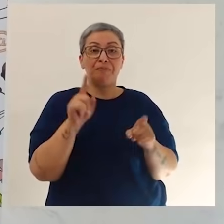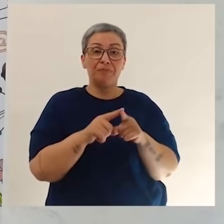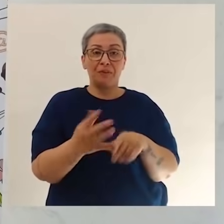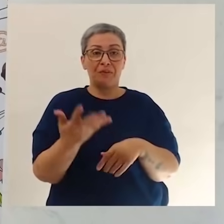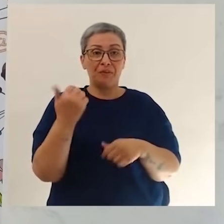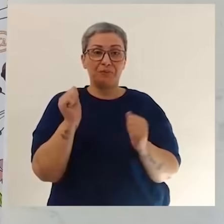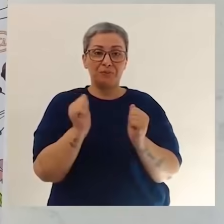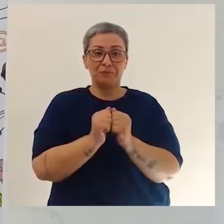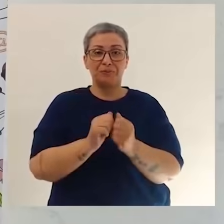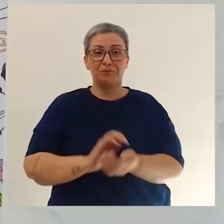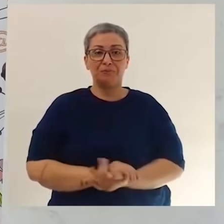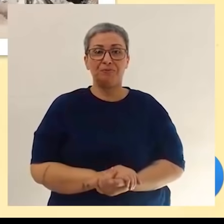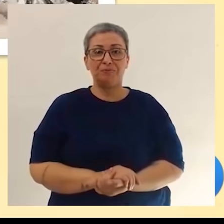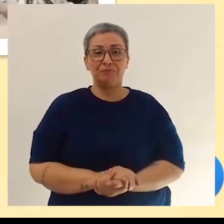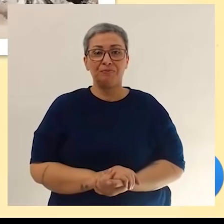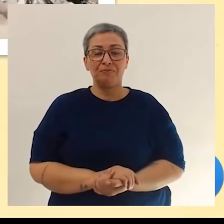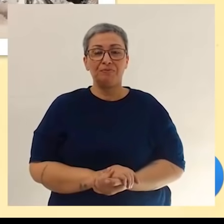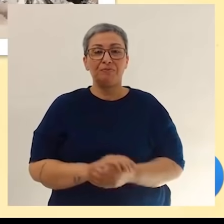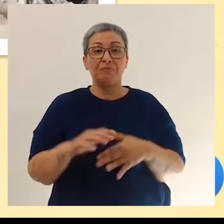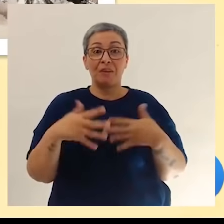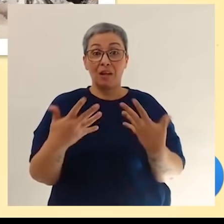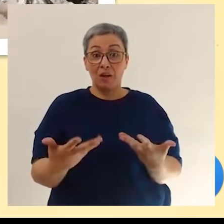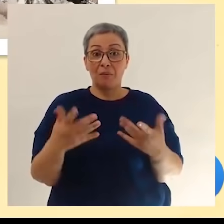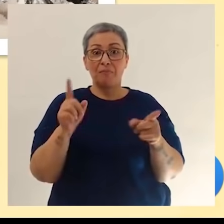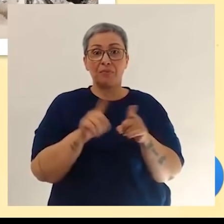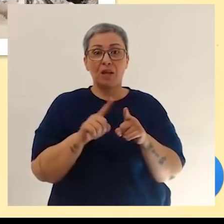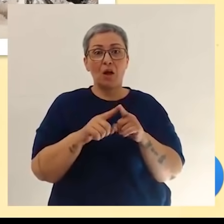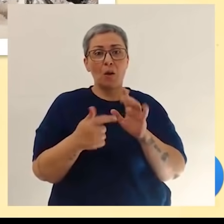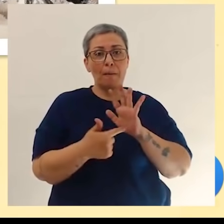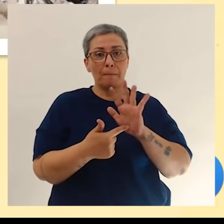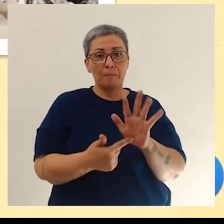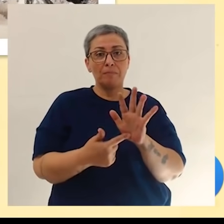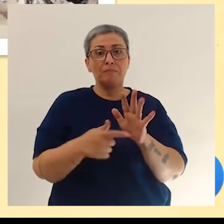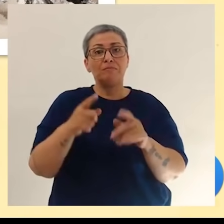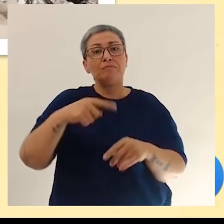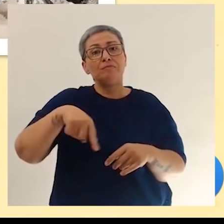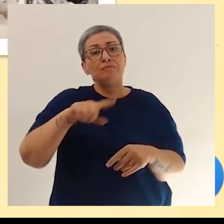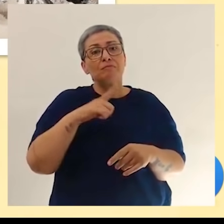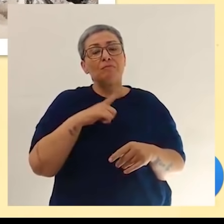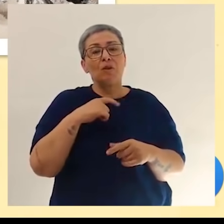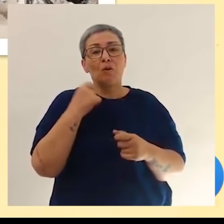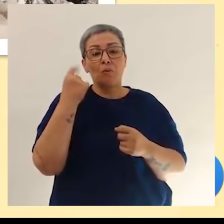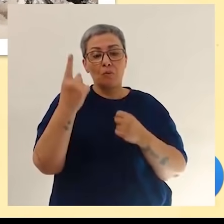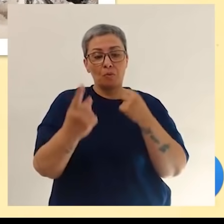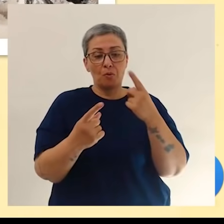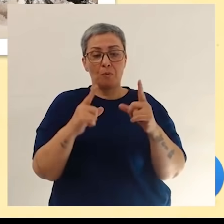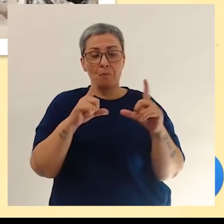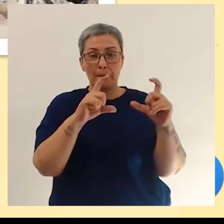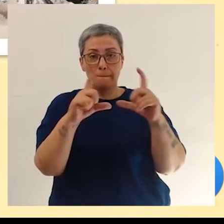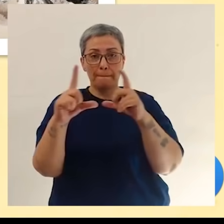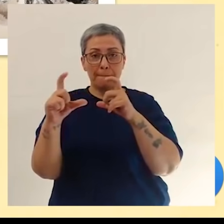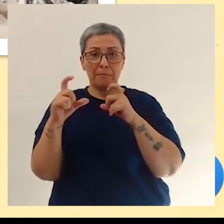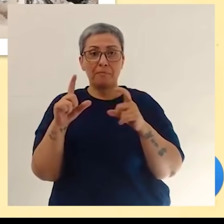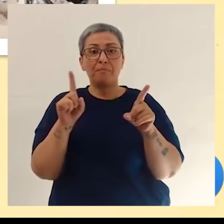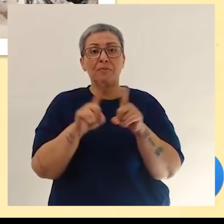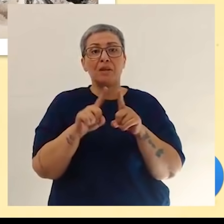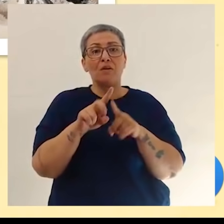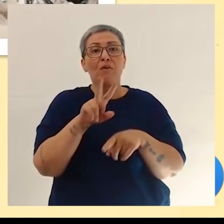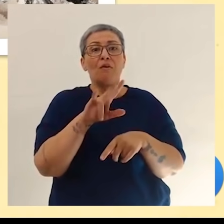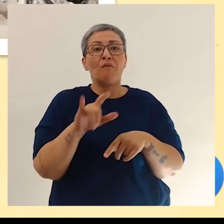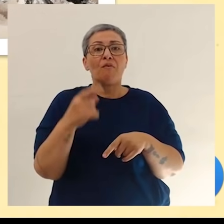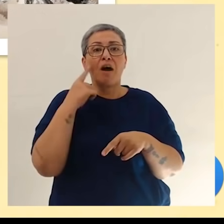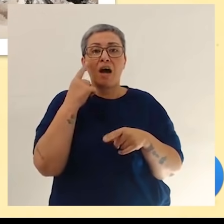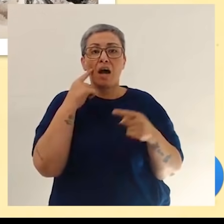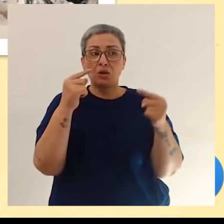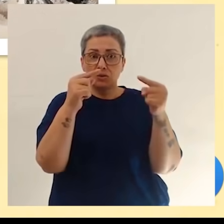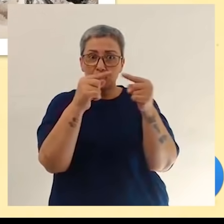Então, vem comigo. Então, vamos lá. Olha, eu vou mostrar aqui para vocês algumas imagens e nós